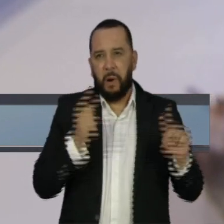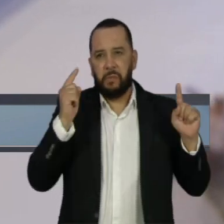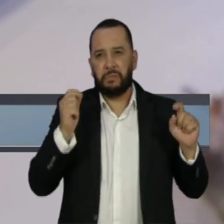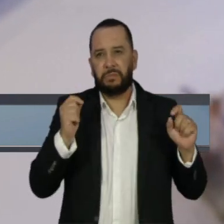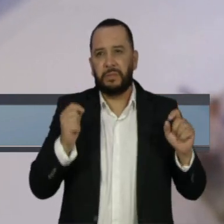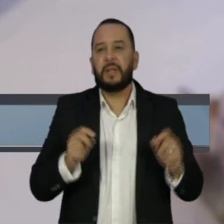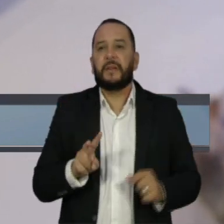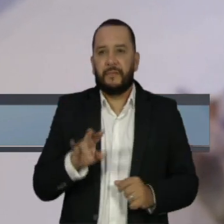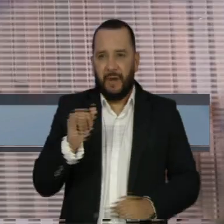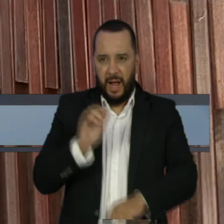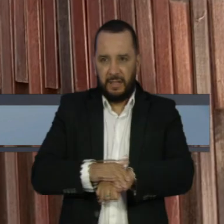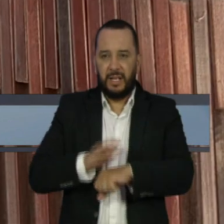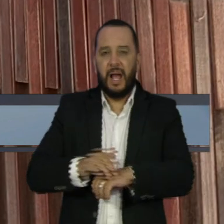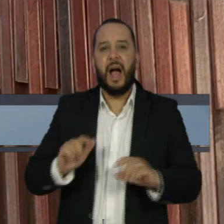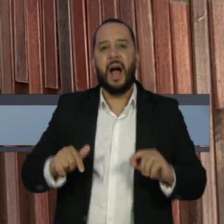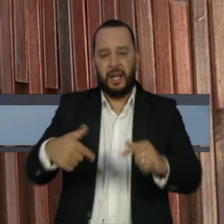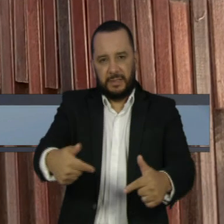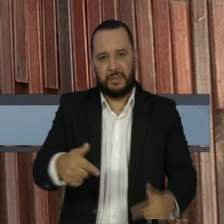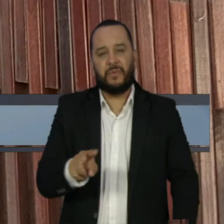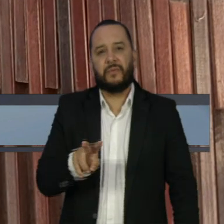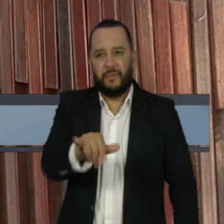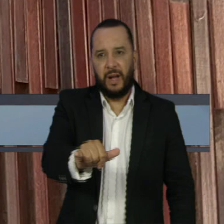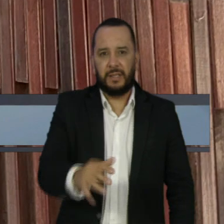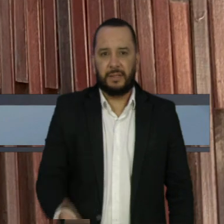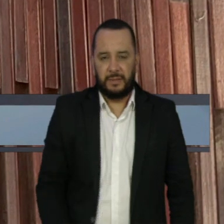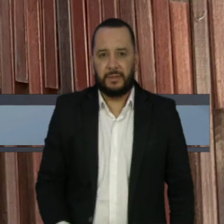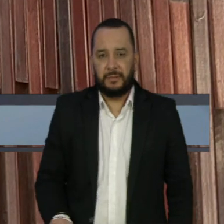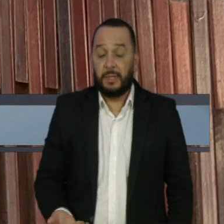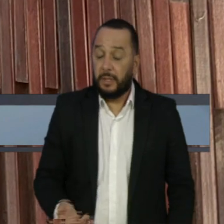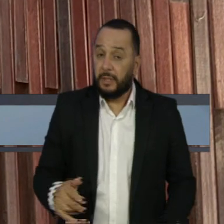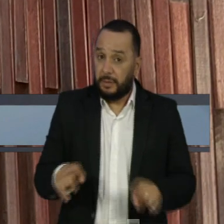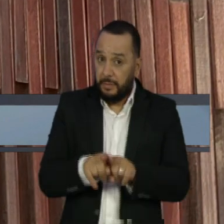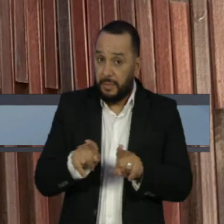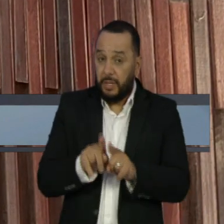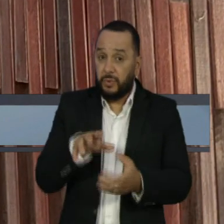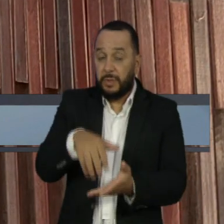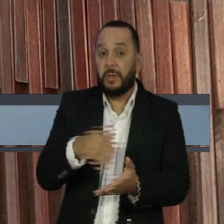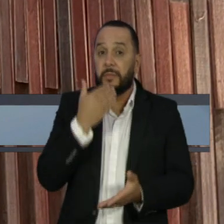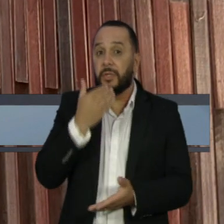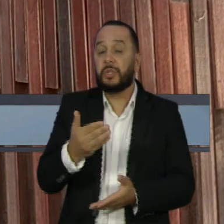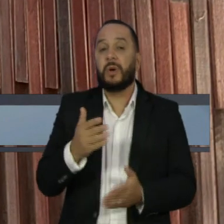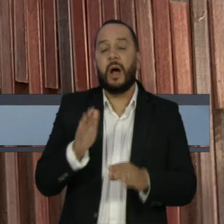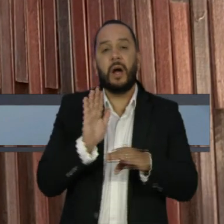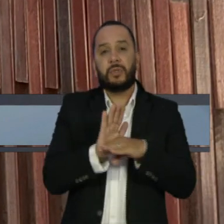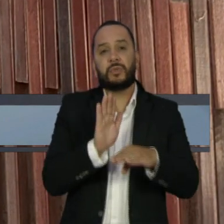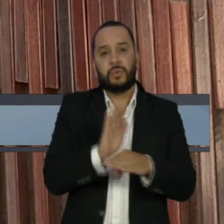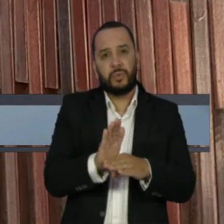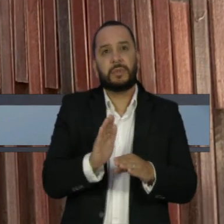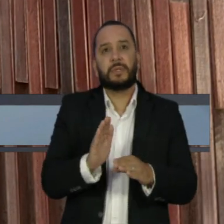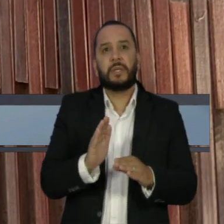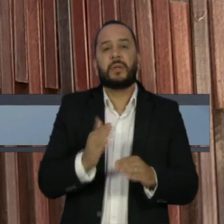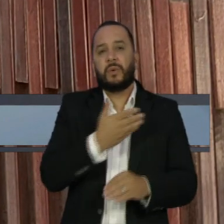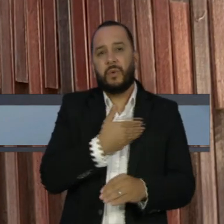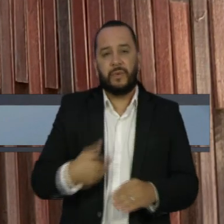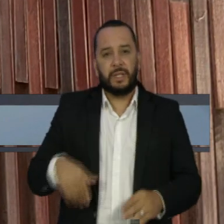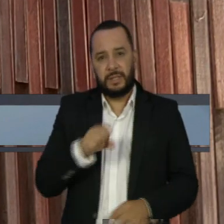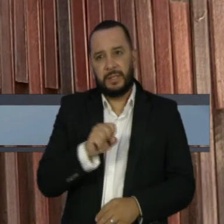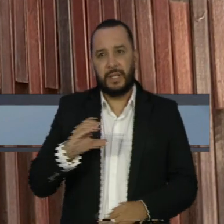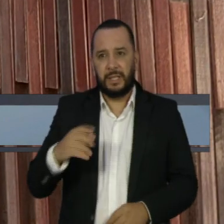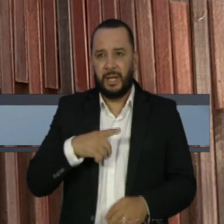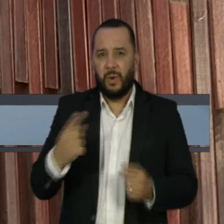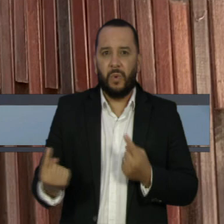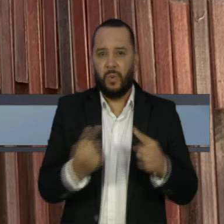disse que todas as providências cabíveis foram tomadas o órgão também pediu ajuda das autoridades catarinenses para